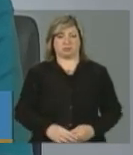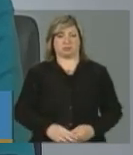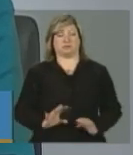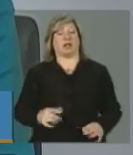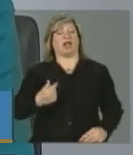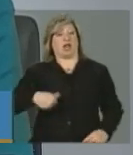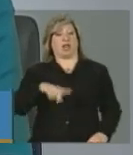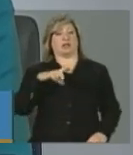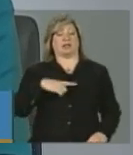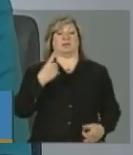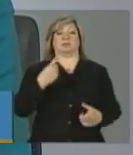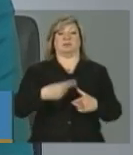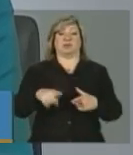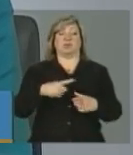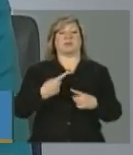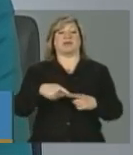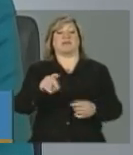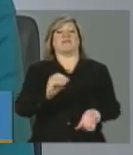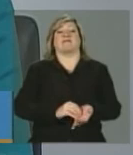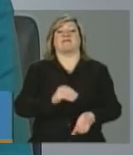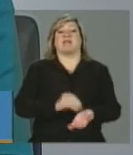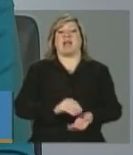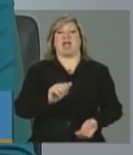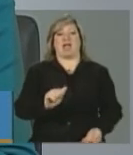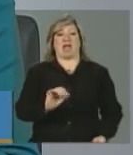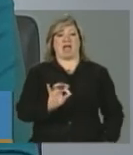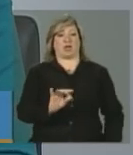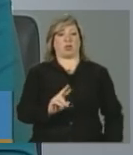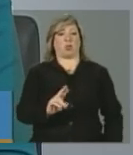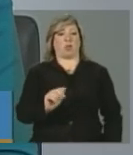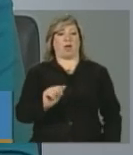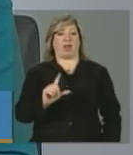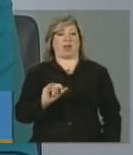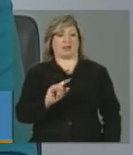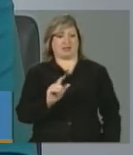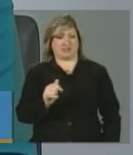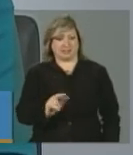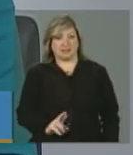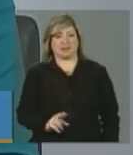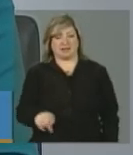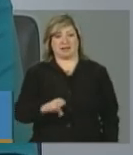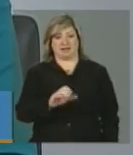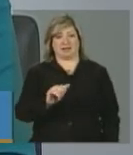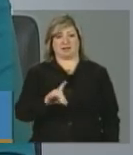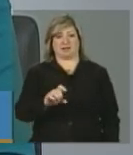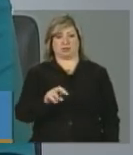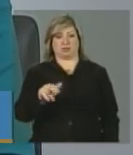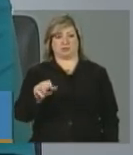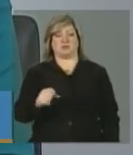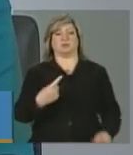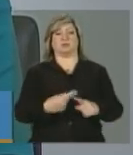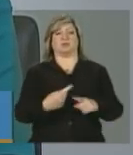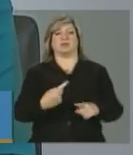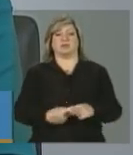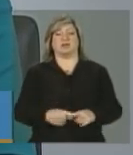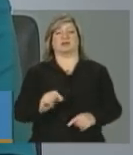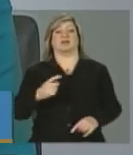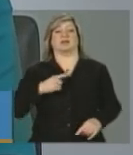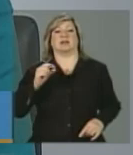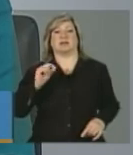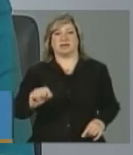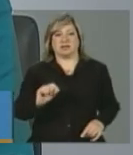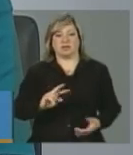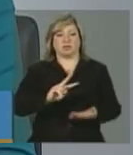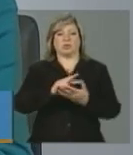os cadastros, que eles estão desatualizados no CAD SUAS. Um dos maiores problemas é a duplicidade de secretários ou de presidentes